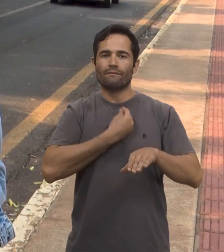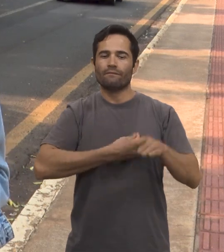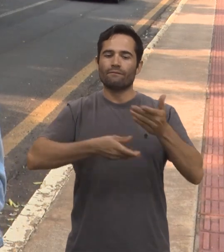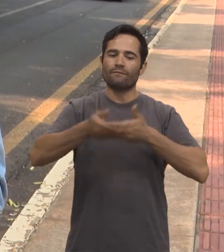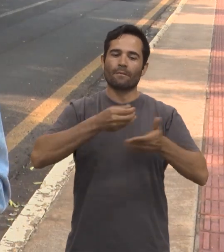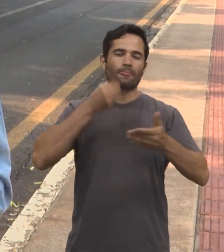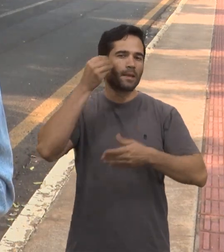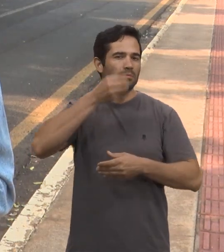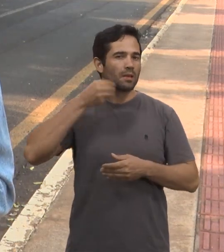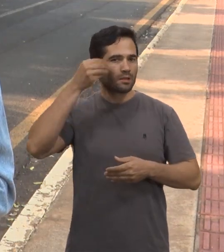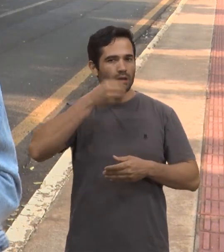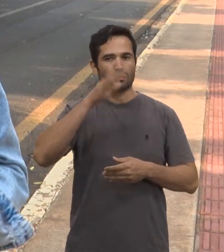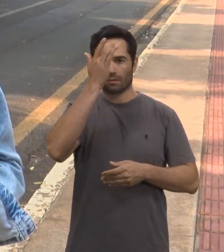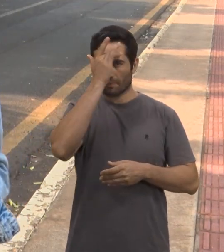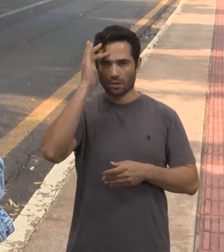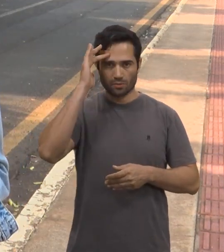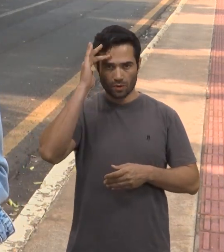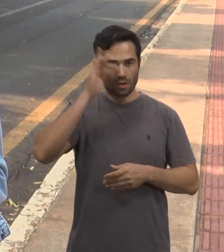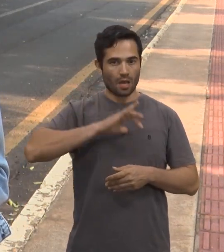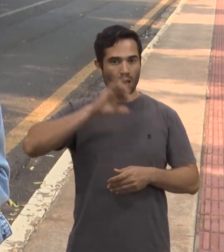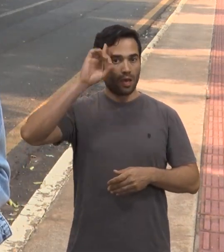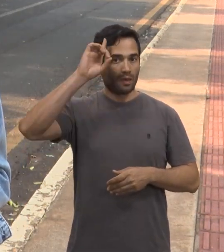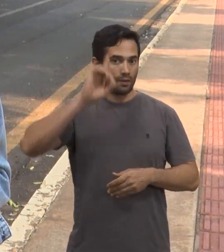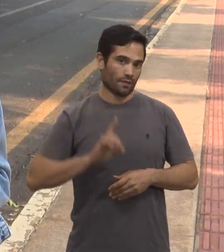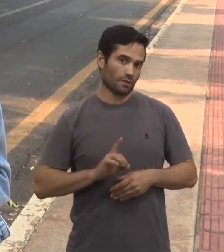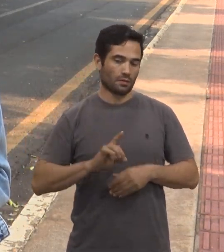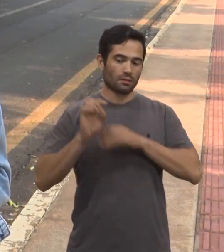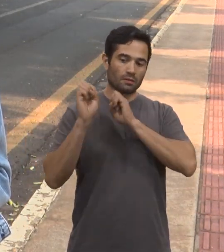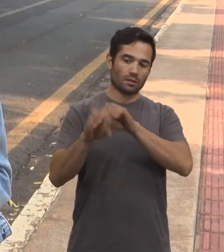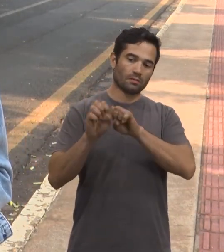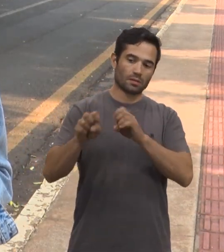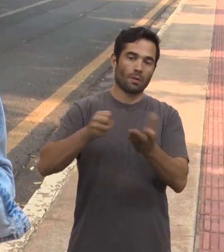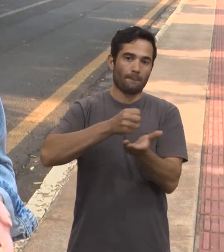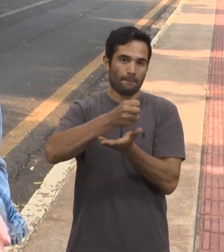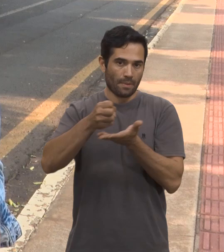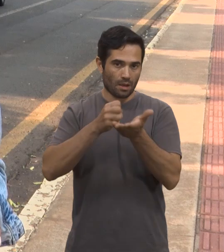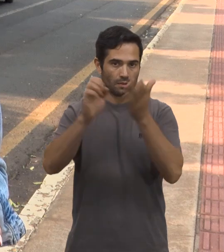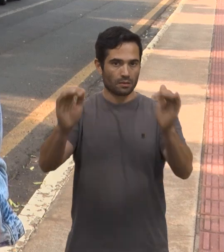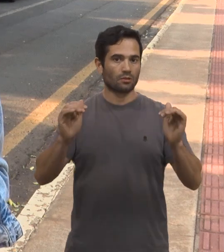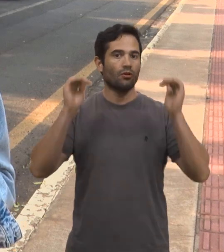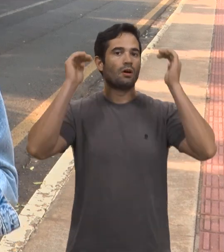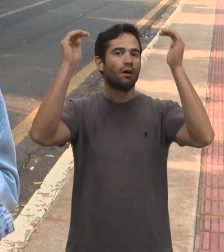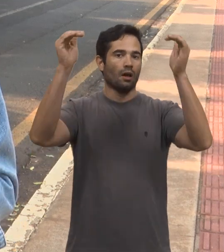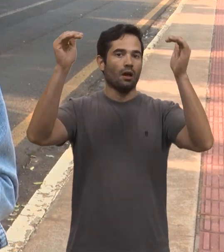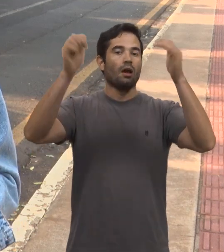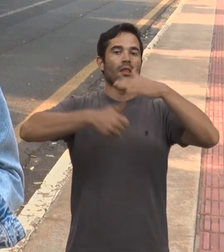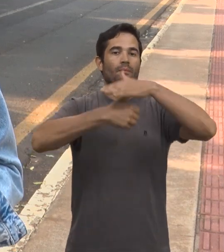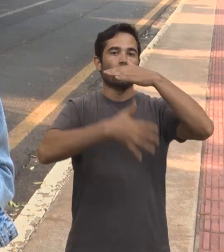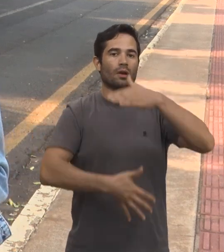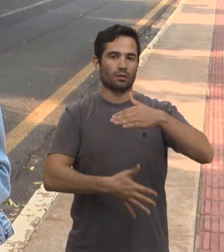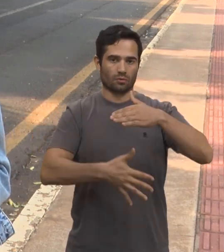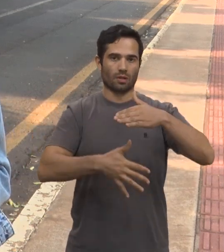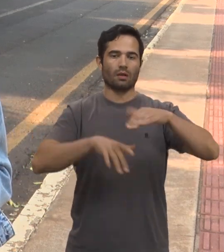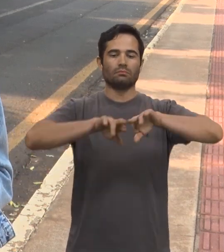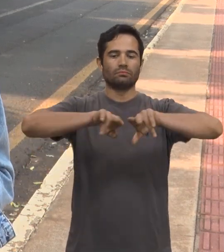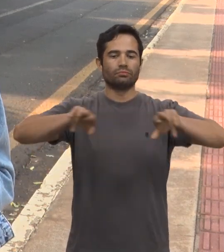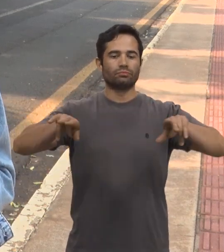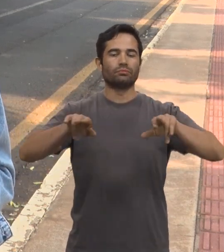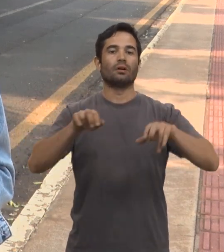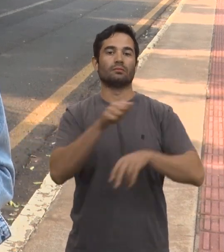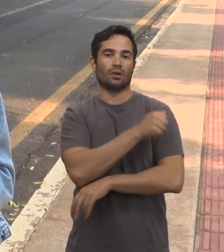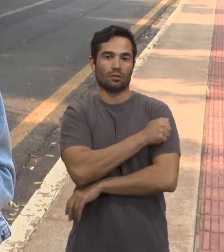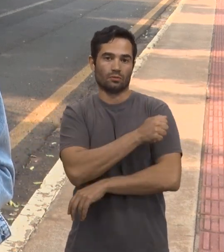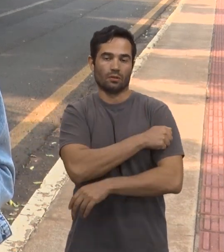vivências e experiências de pessoas com deficiência na Educação Básica e superior na pró-reitoria de assuntos